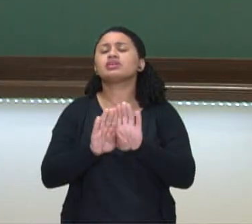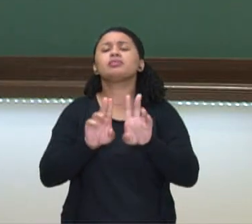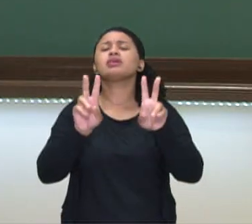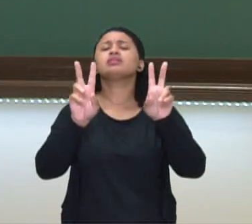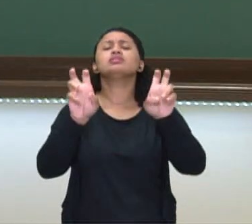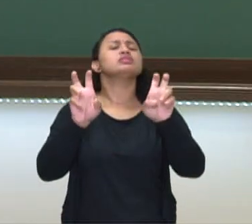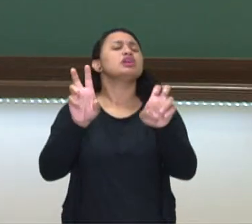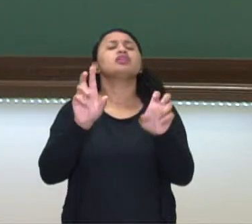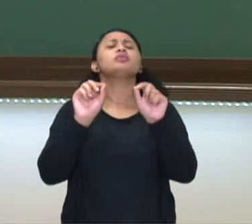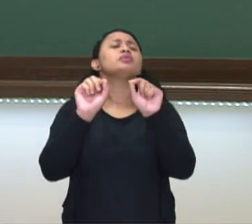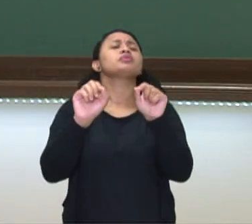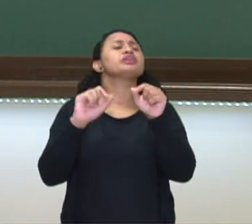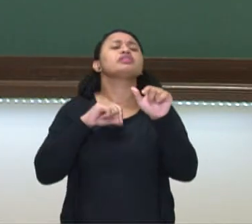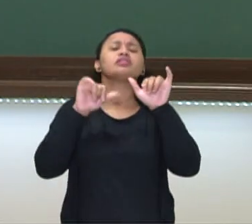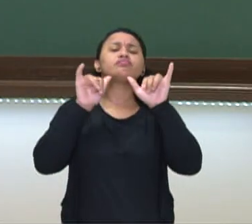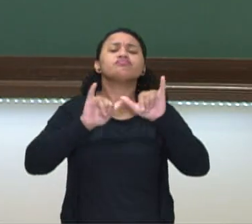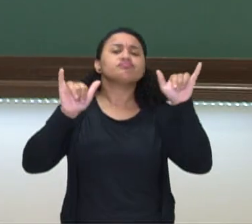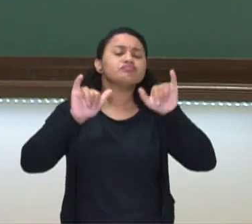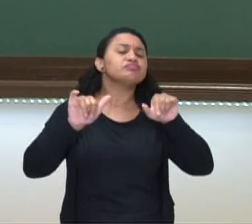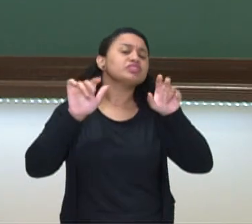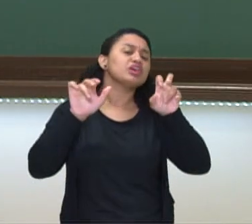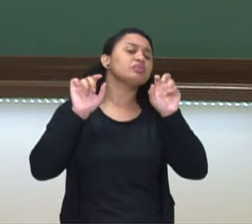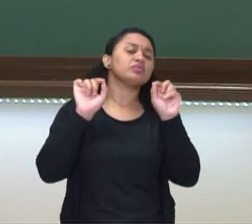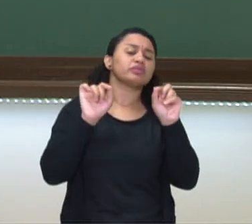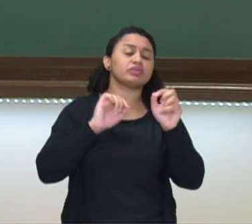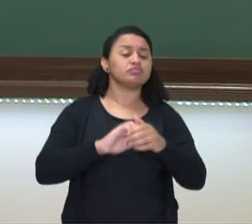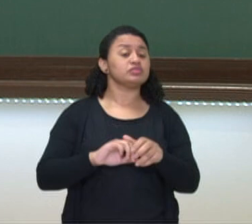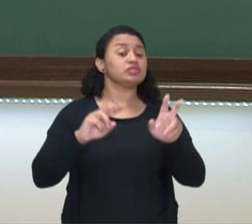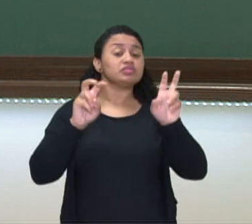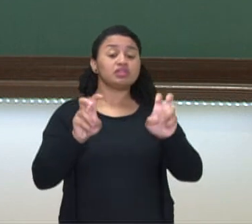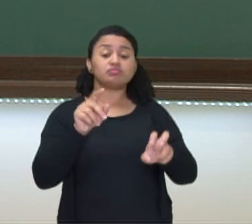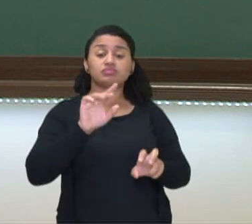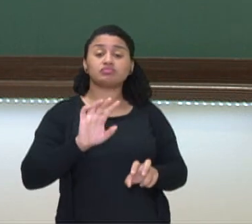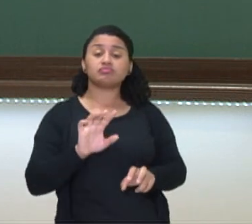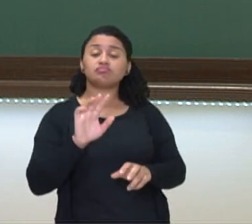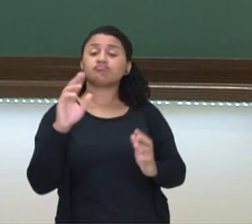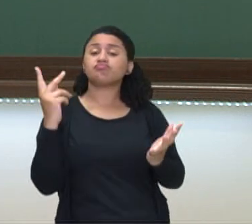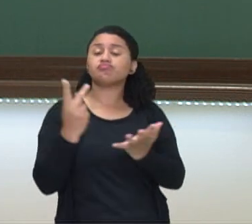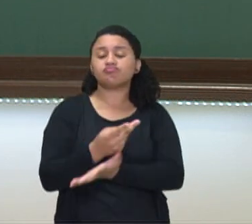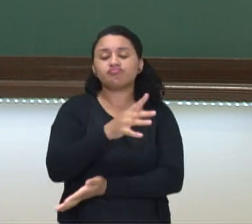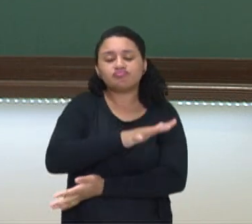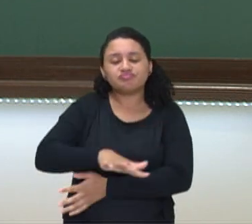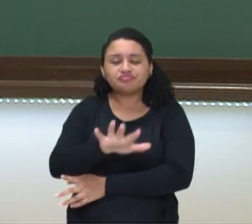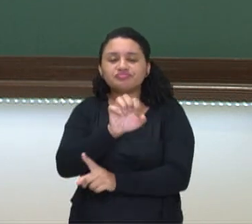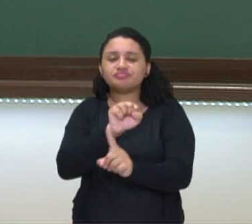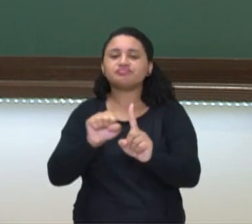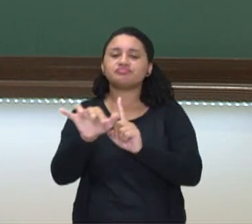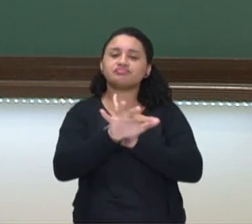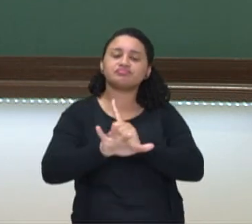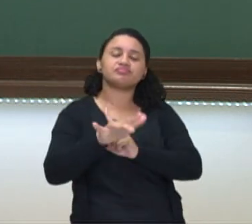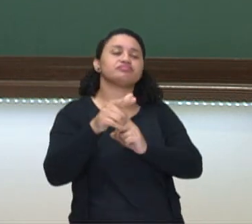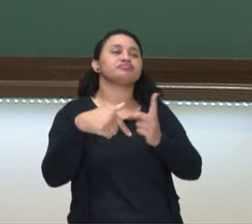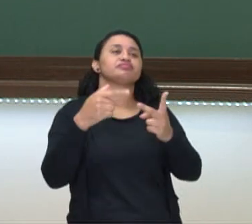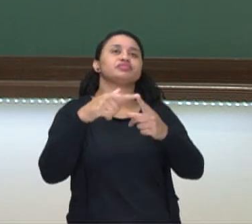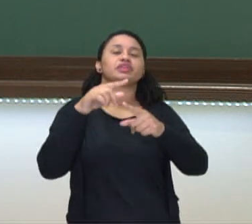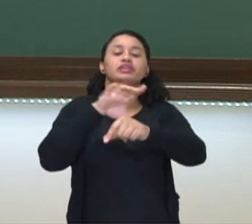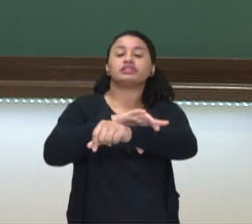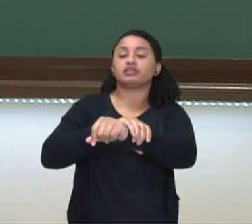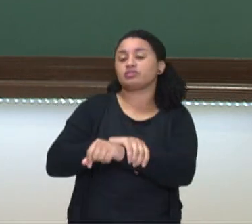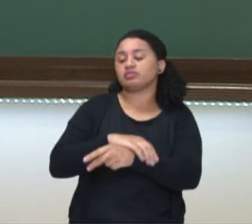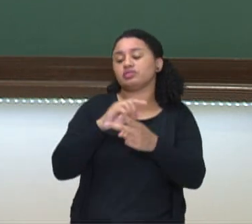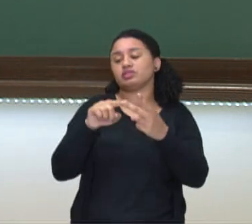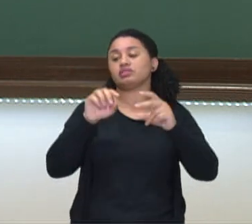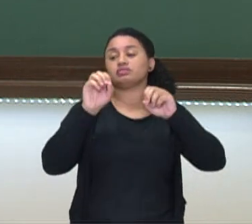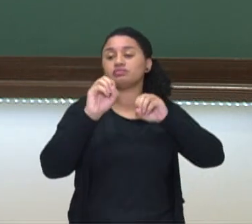temática são temas que estão em nossa volta, temas da sociedade como segurança,